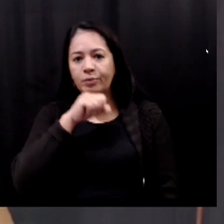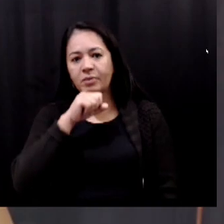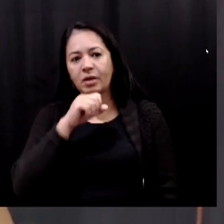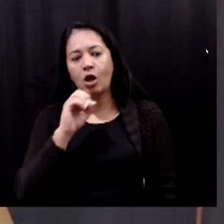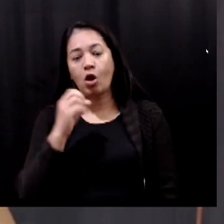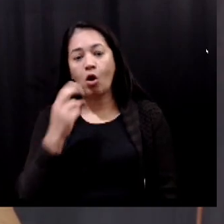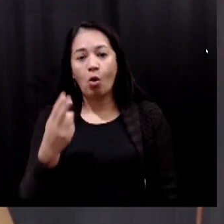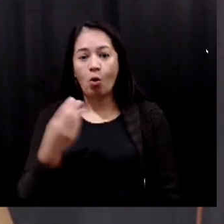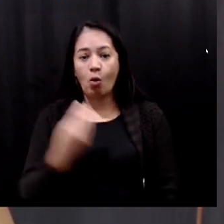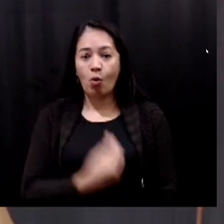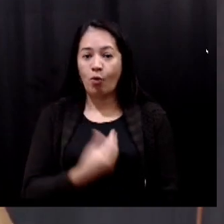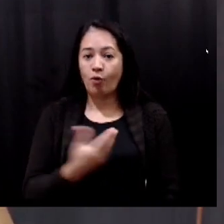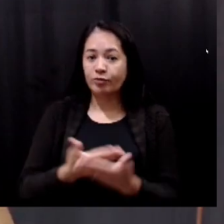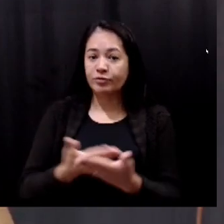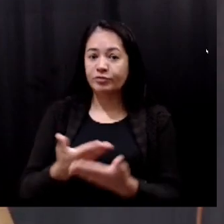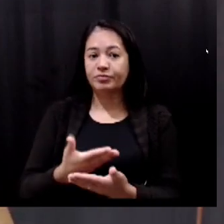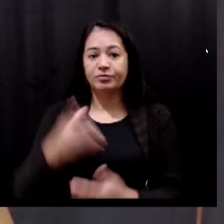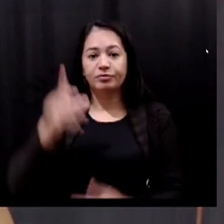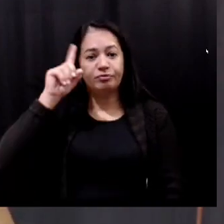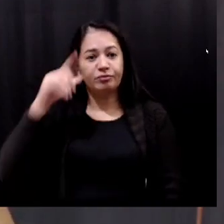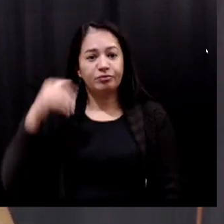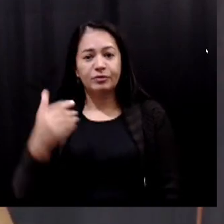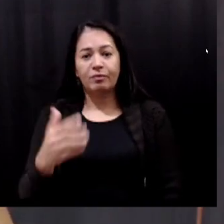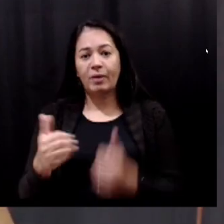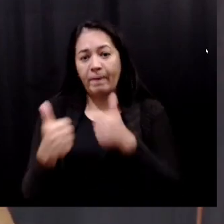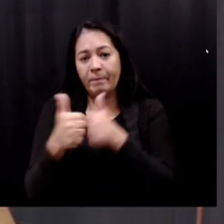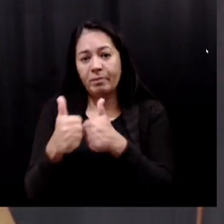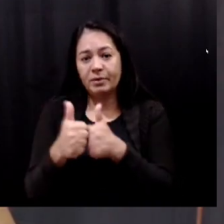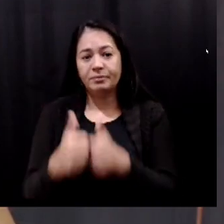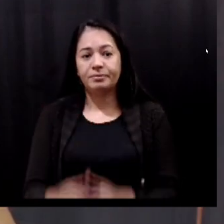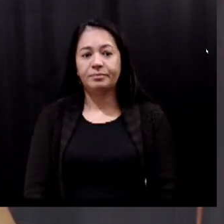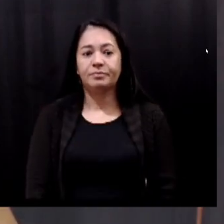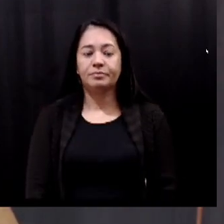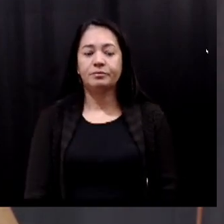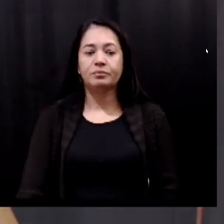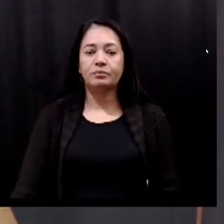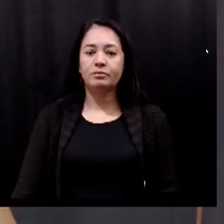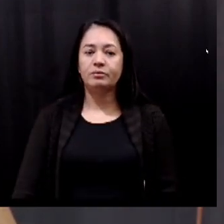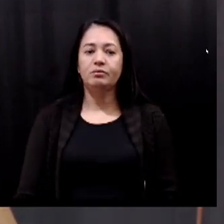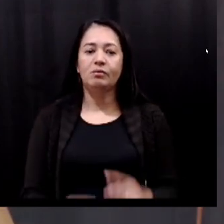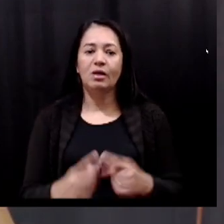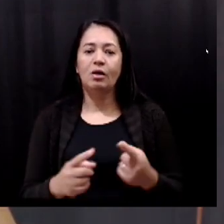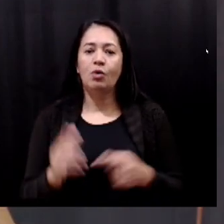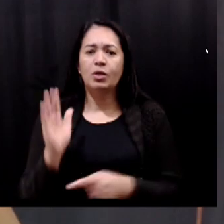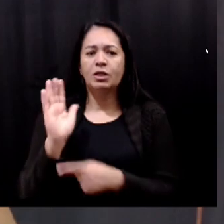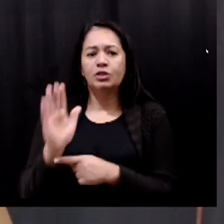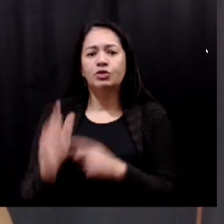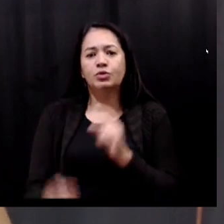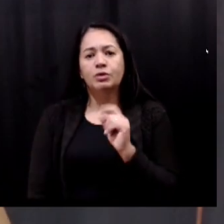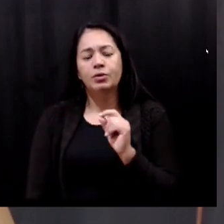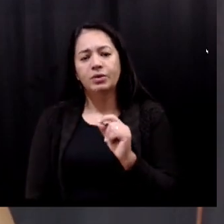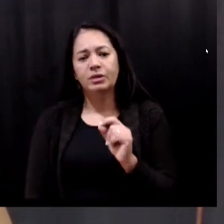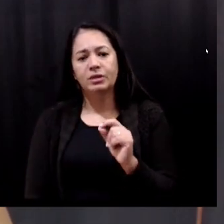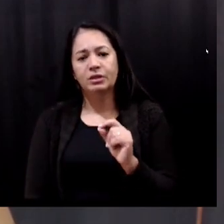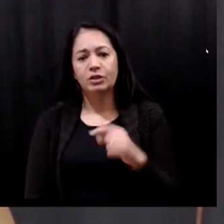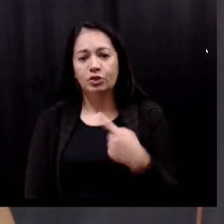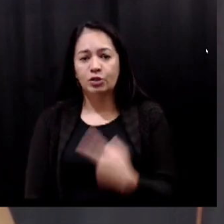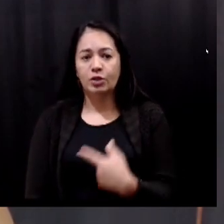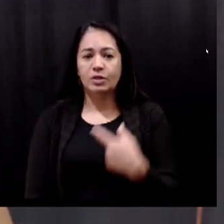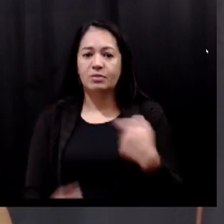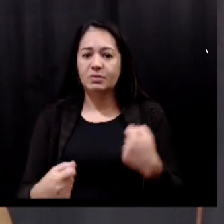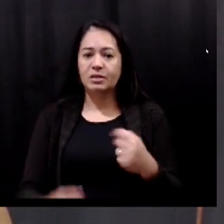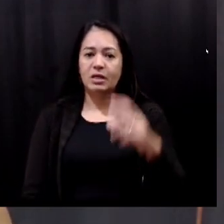rotina muito, muito próxima. E uma coisa que ajuda muito os cuidadores é quando a gente aprende a ser os nossos próprios